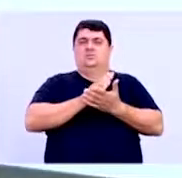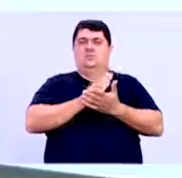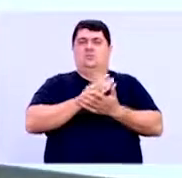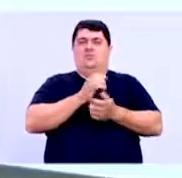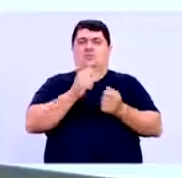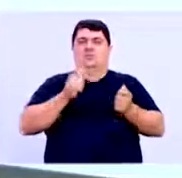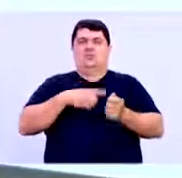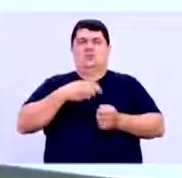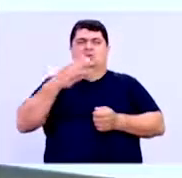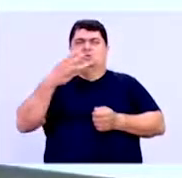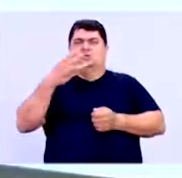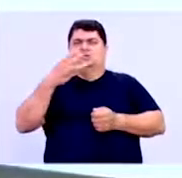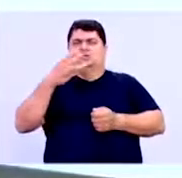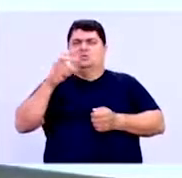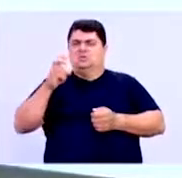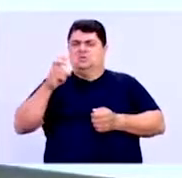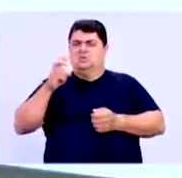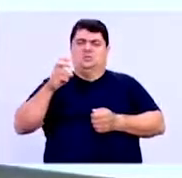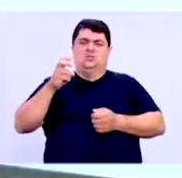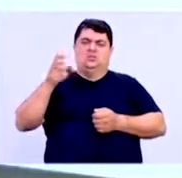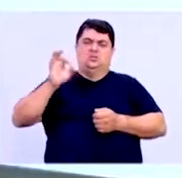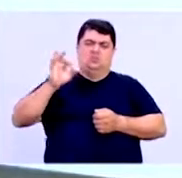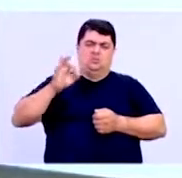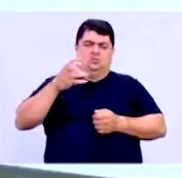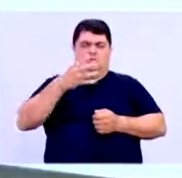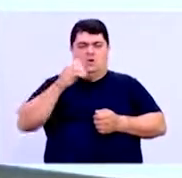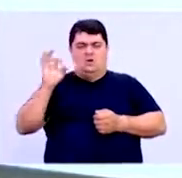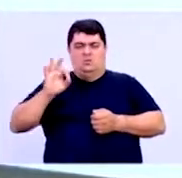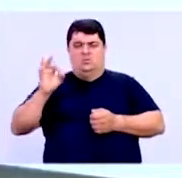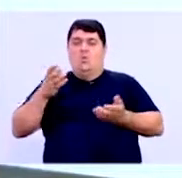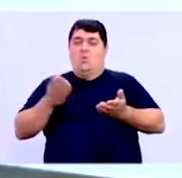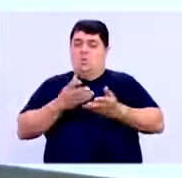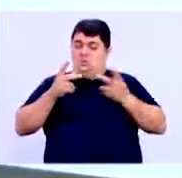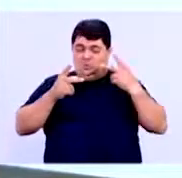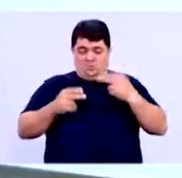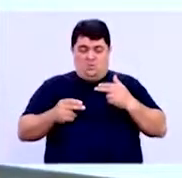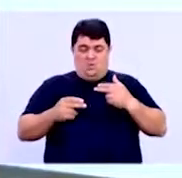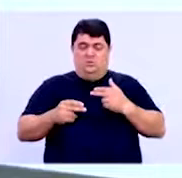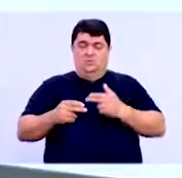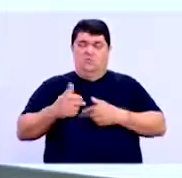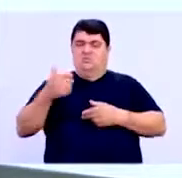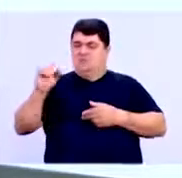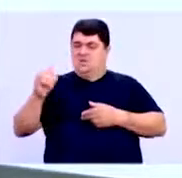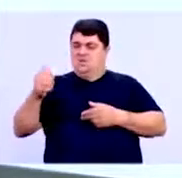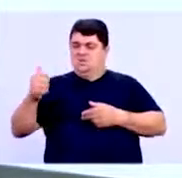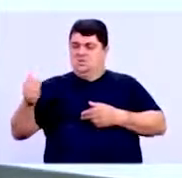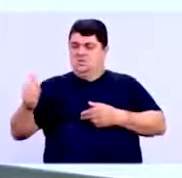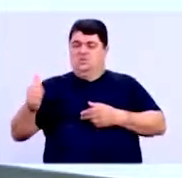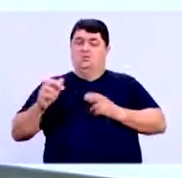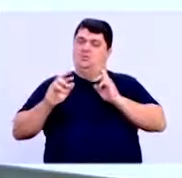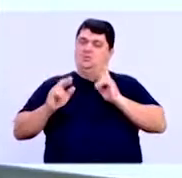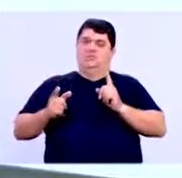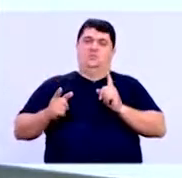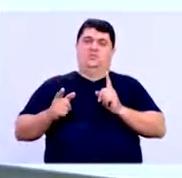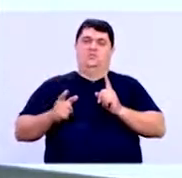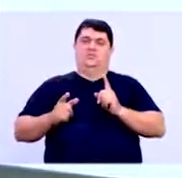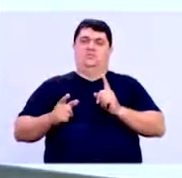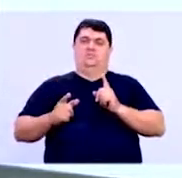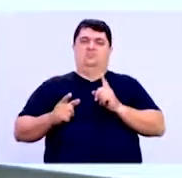davam 35%, 40% ao ano. Hoje, essas mesmas aplicações, elas chegam em 10%, 11%. Então,